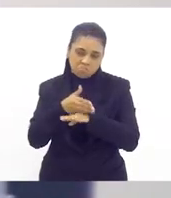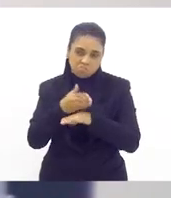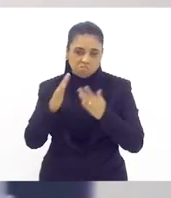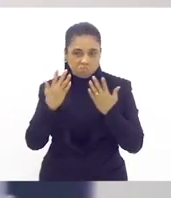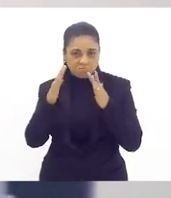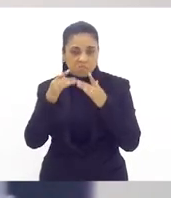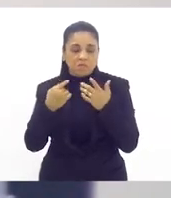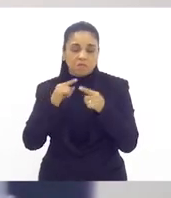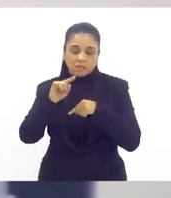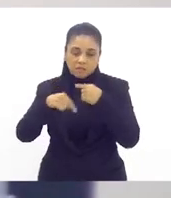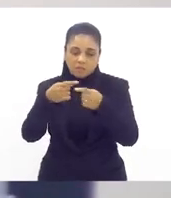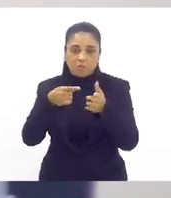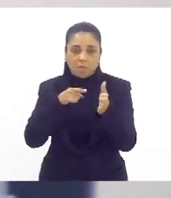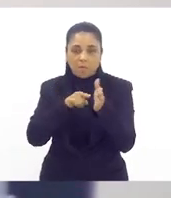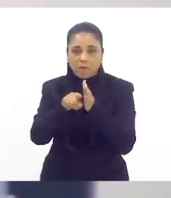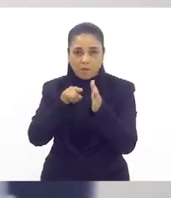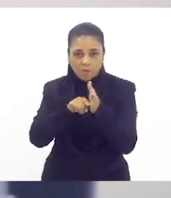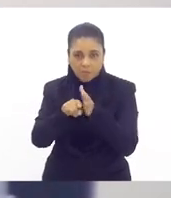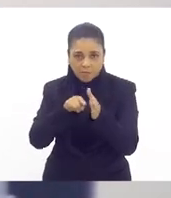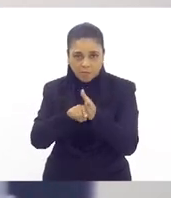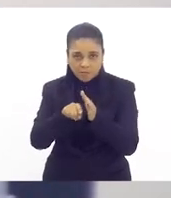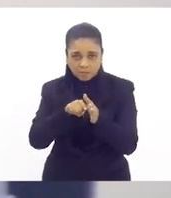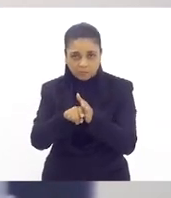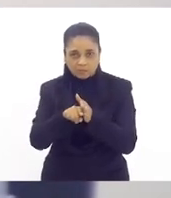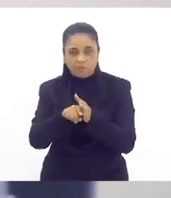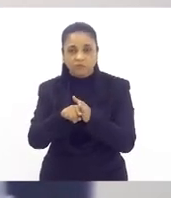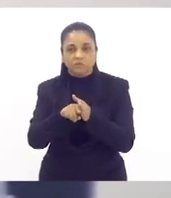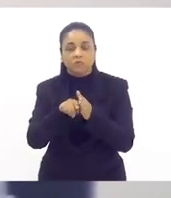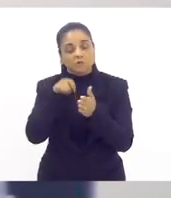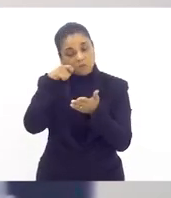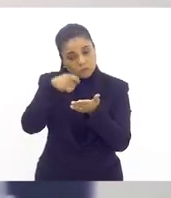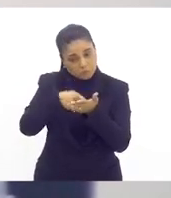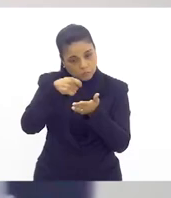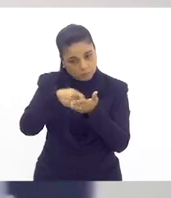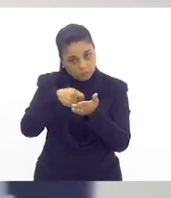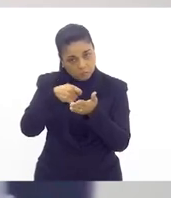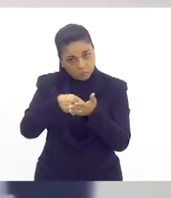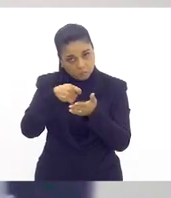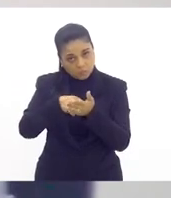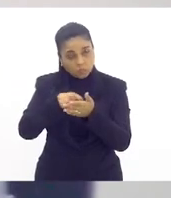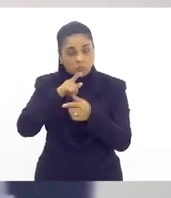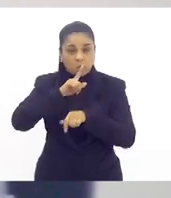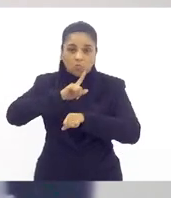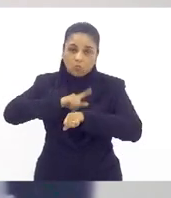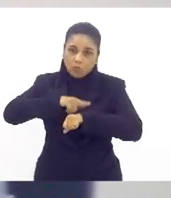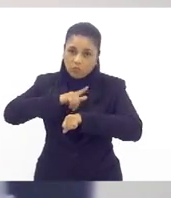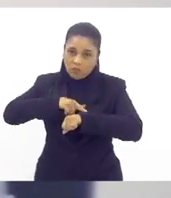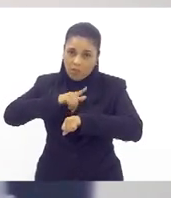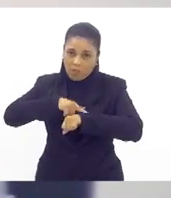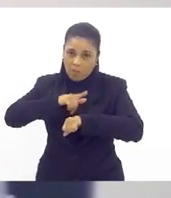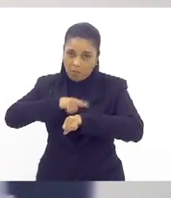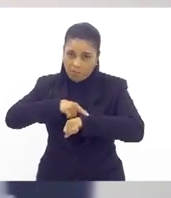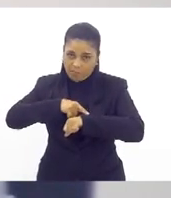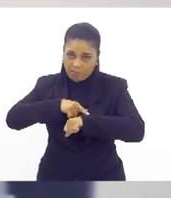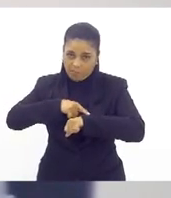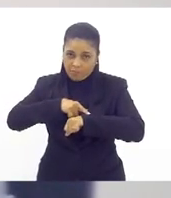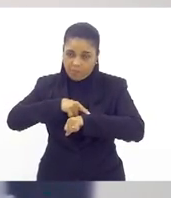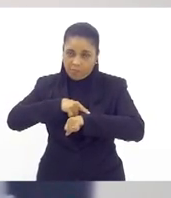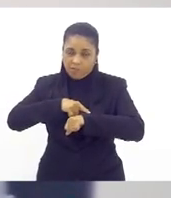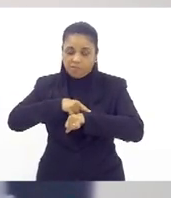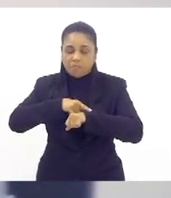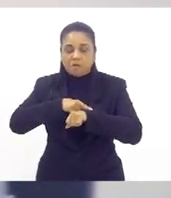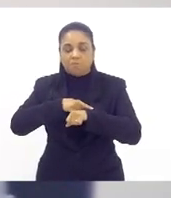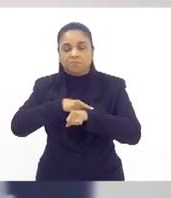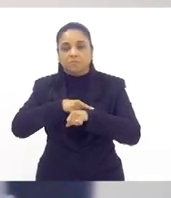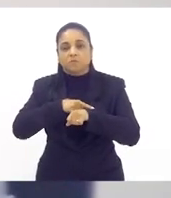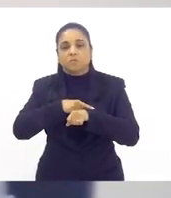a Ana Lúcia e a Valda vão ser um pouquinho rigorosas com essa questão do tempo para dar tempo